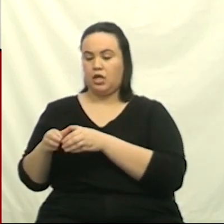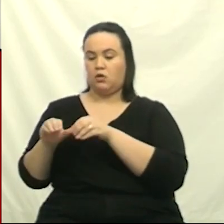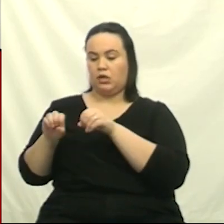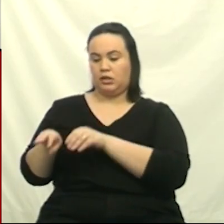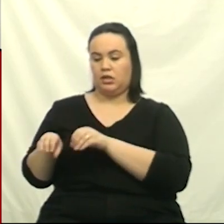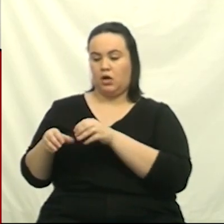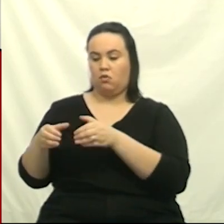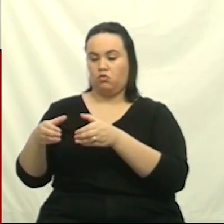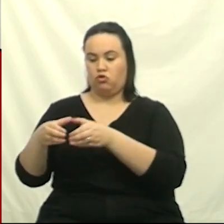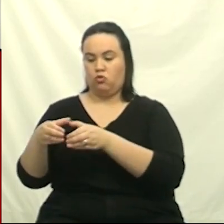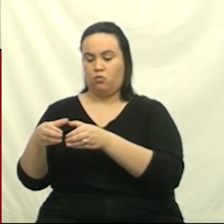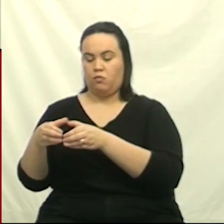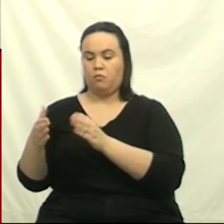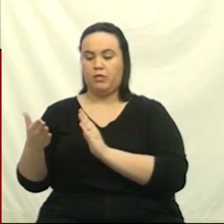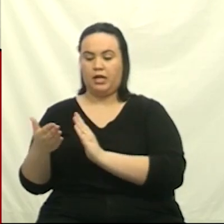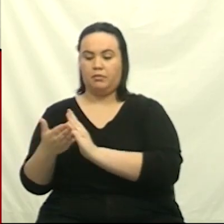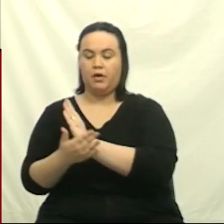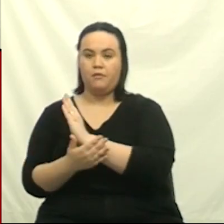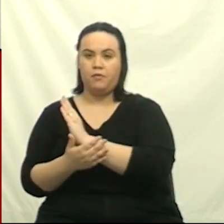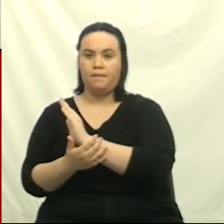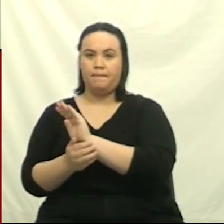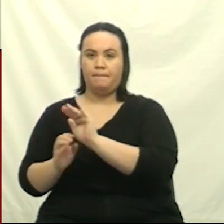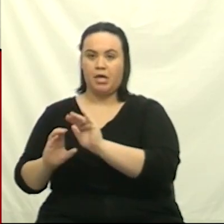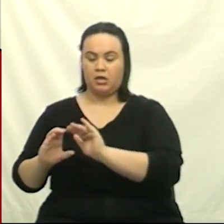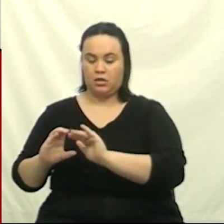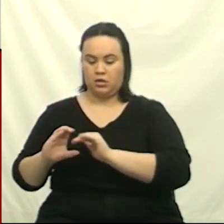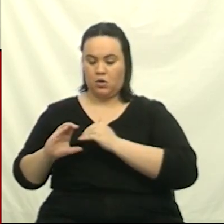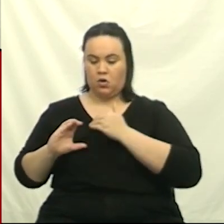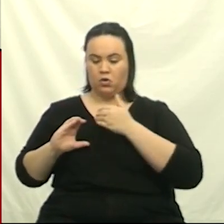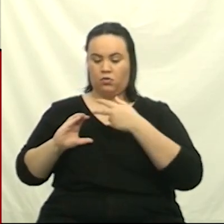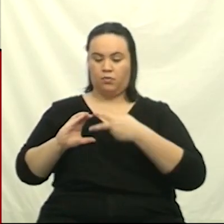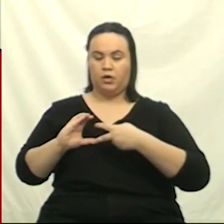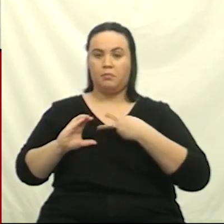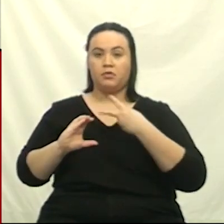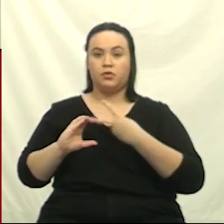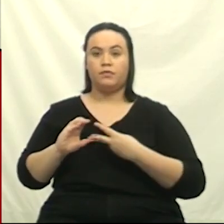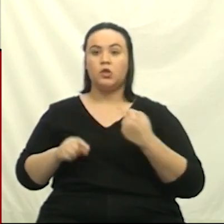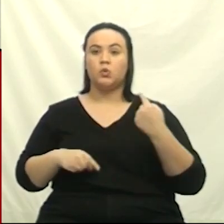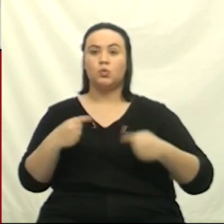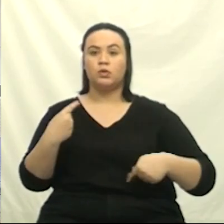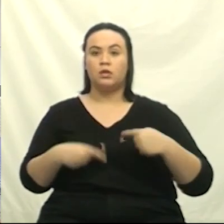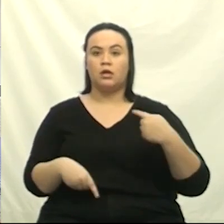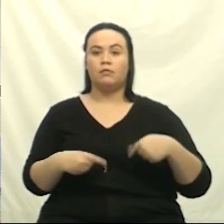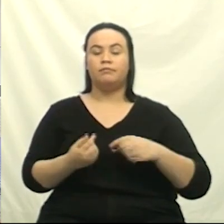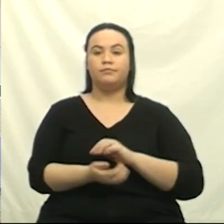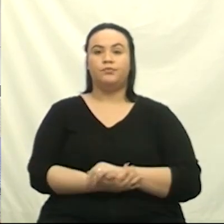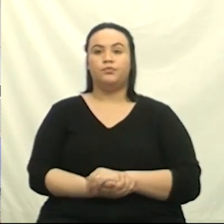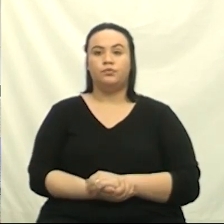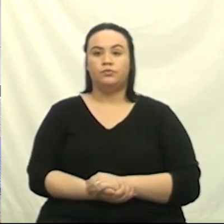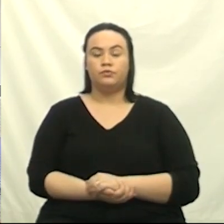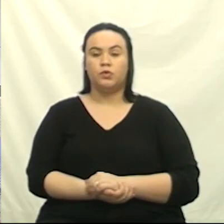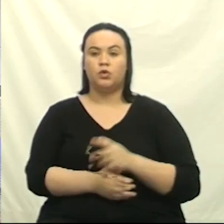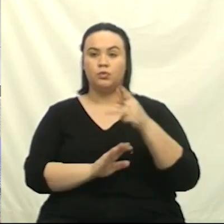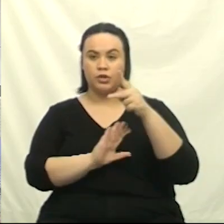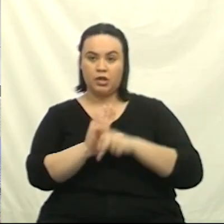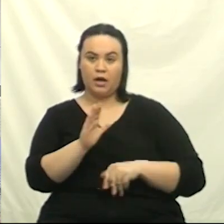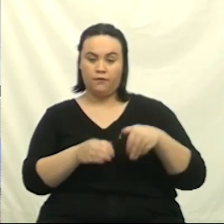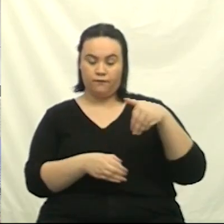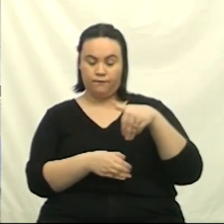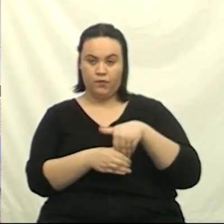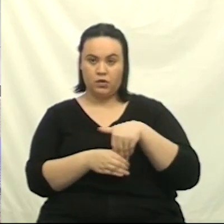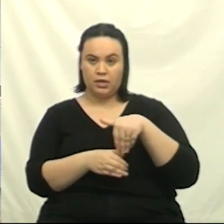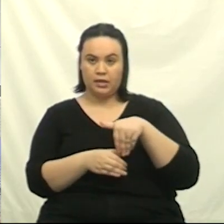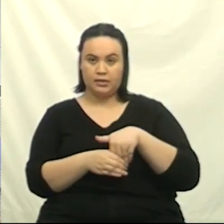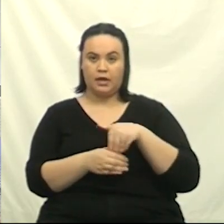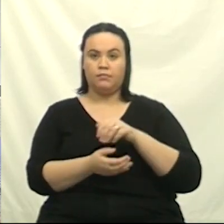de fiscalização opinou pela aprovação o projeto está em discussão não havendo quem queira discutir o projeto está